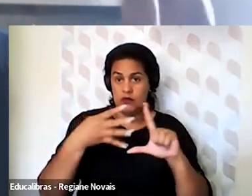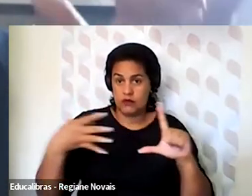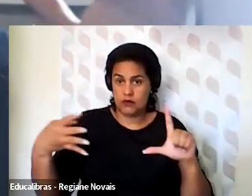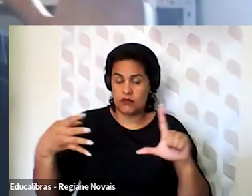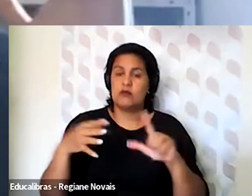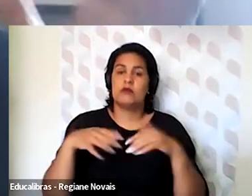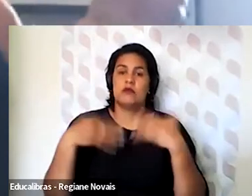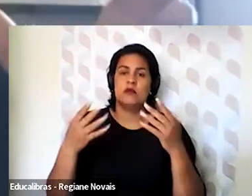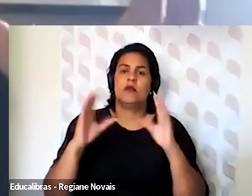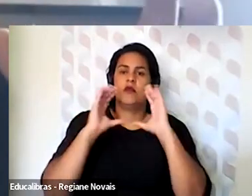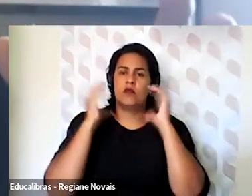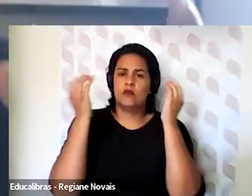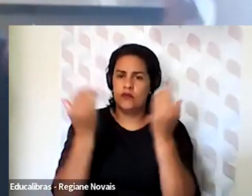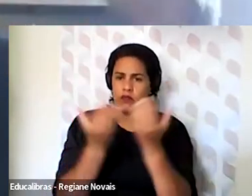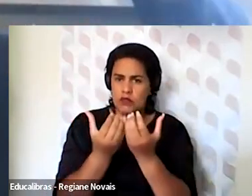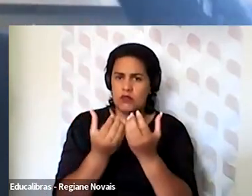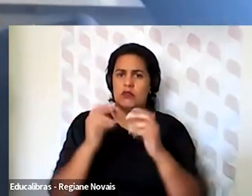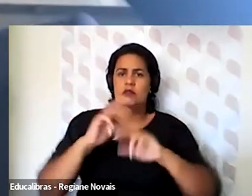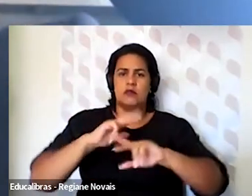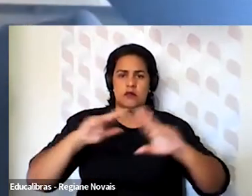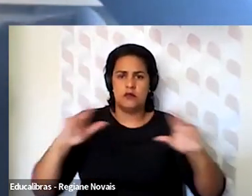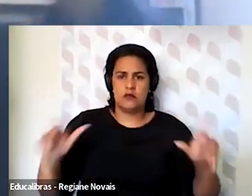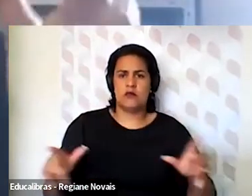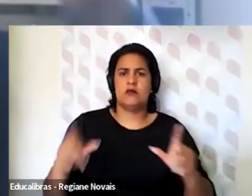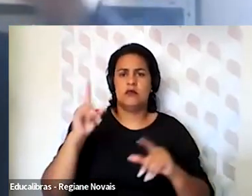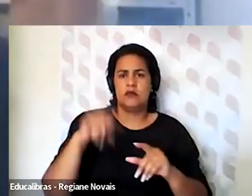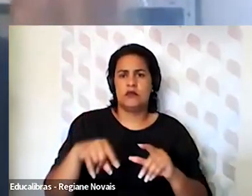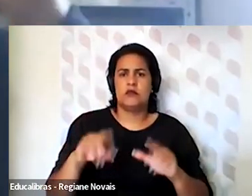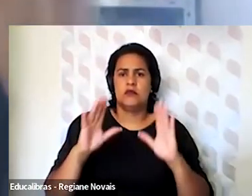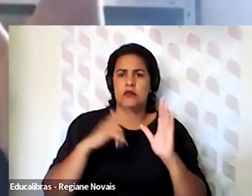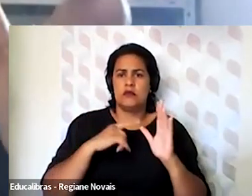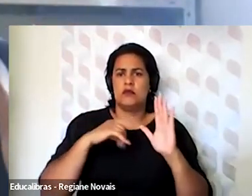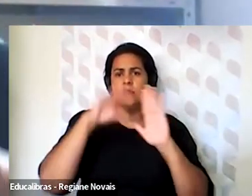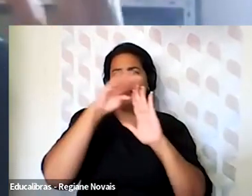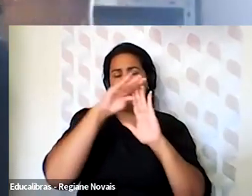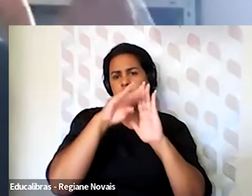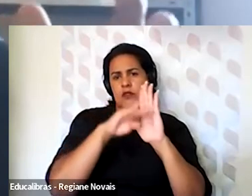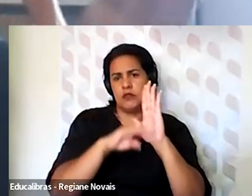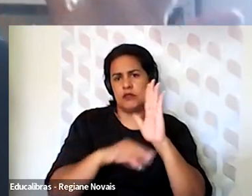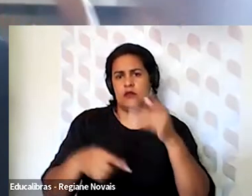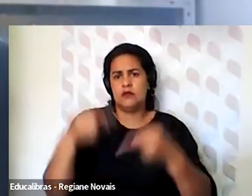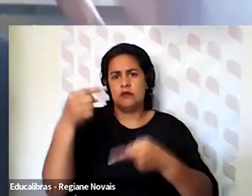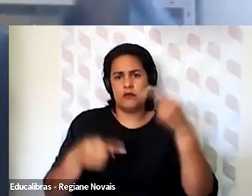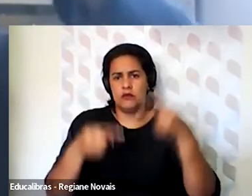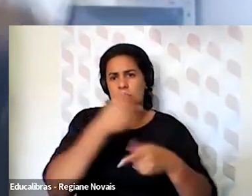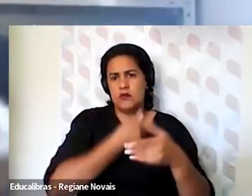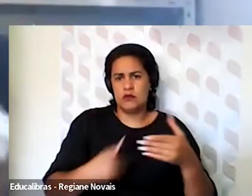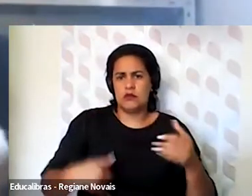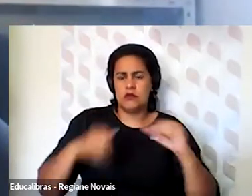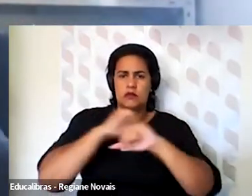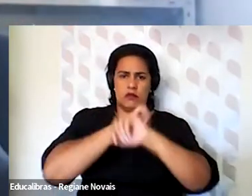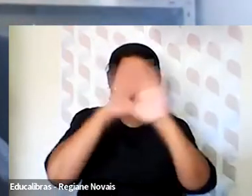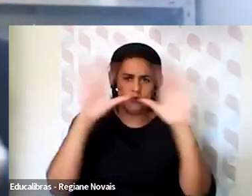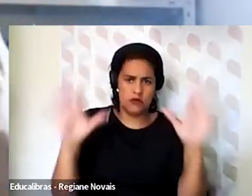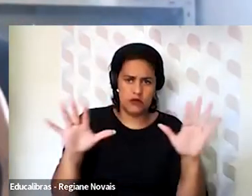conferências estaduais, conferências nacionais, que apresentaram programas muito claros de políticas públicas e que o governo, em parte,